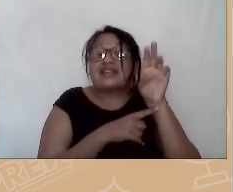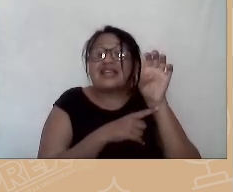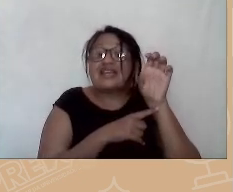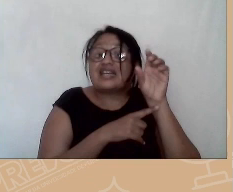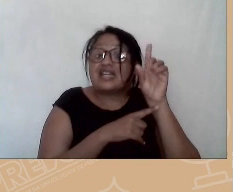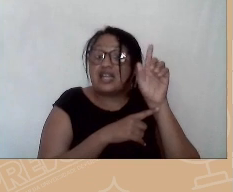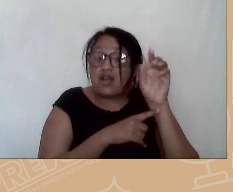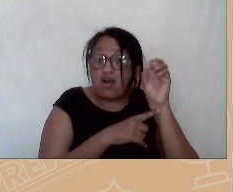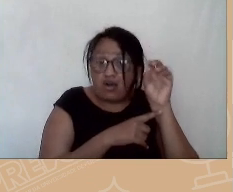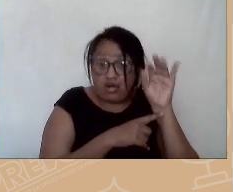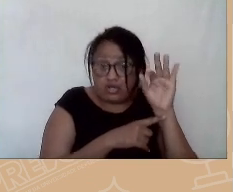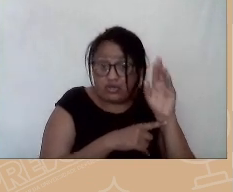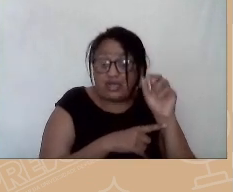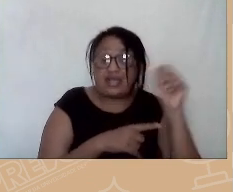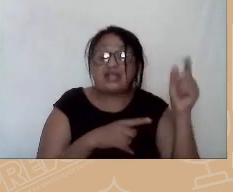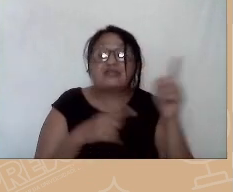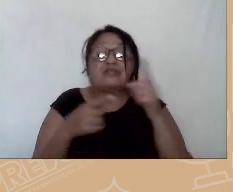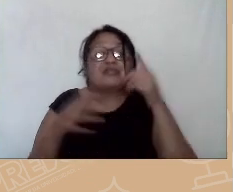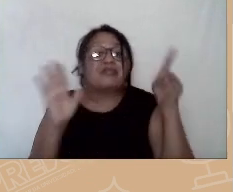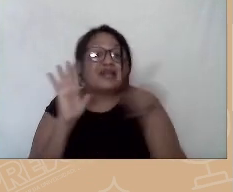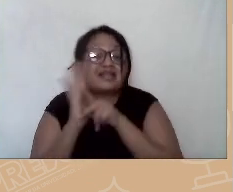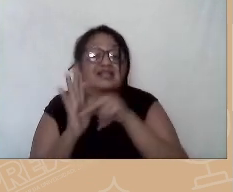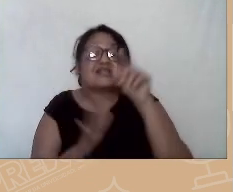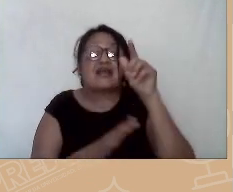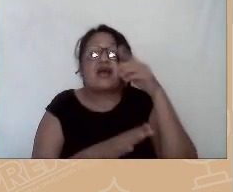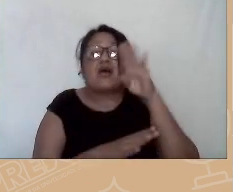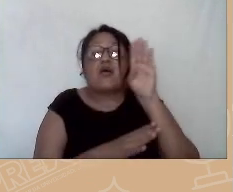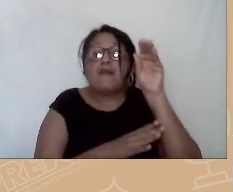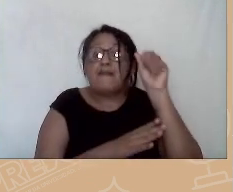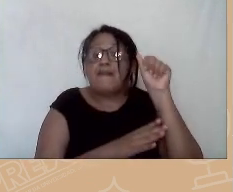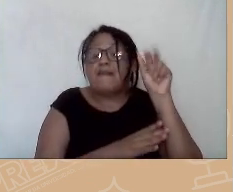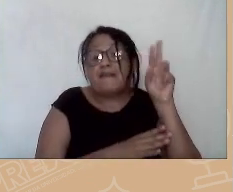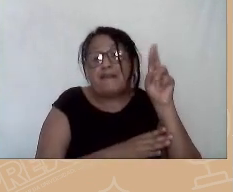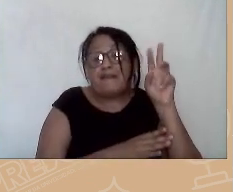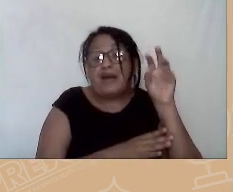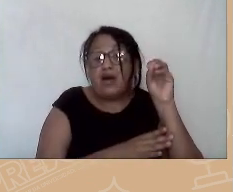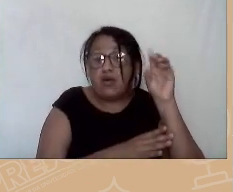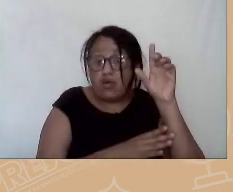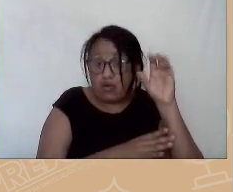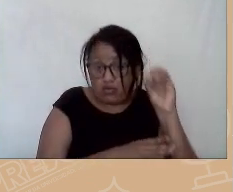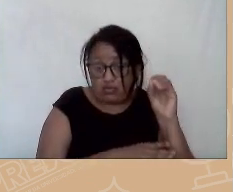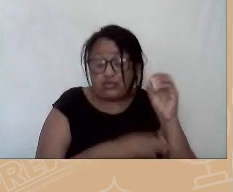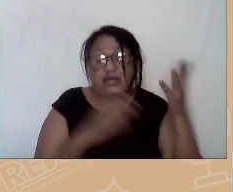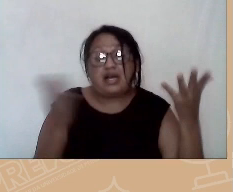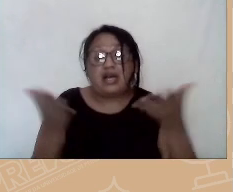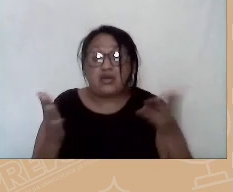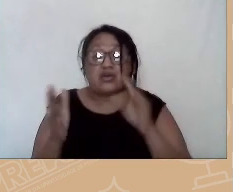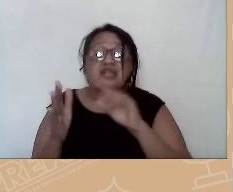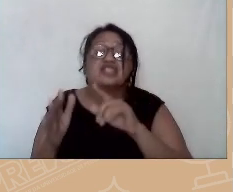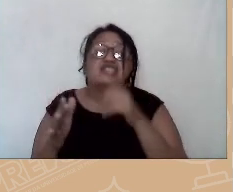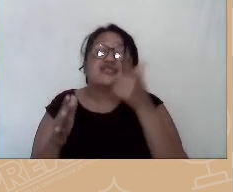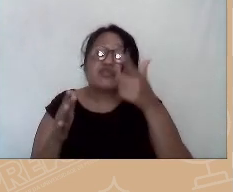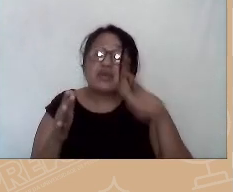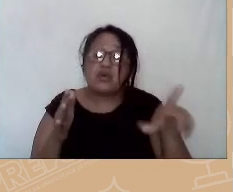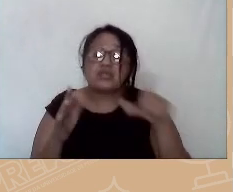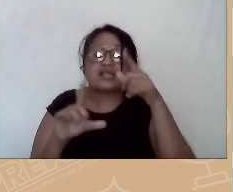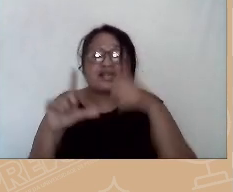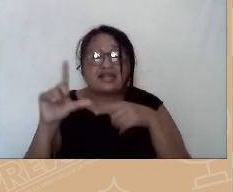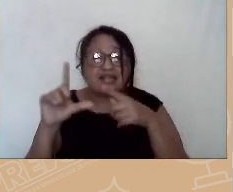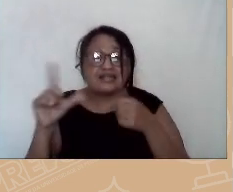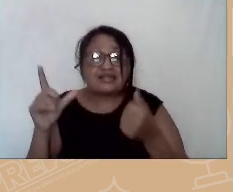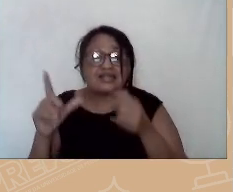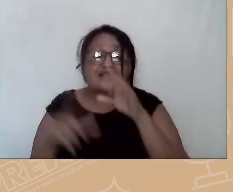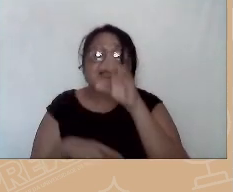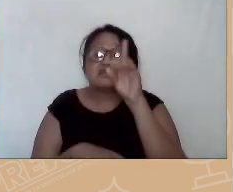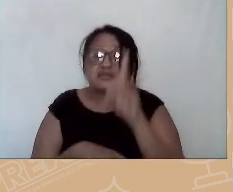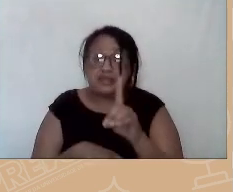pode ser a alternativa correta vamos para a letra D na letra D nós temos o seguinte enunciado